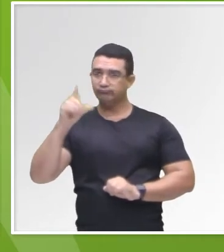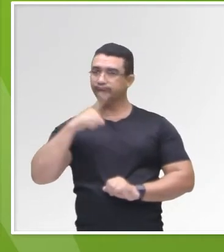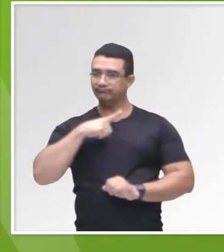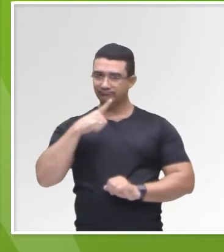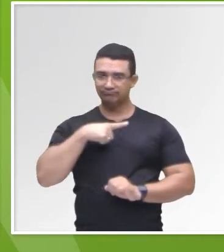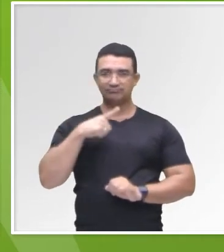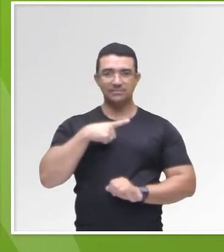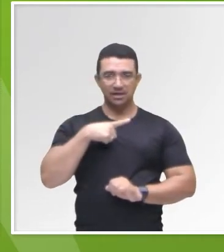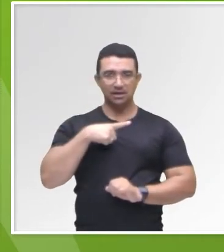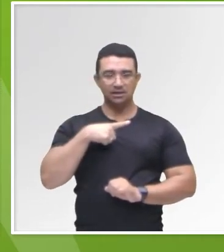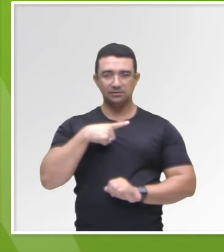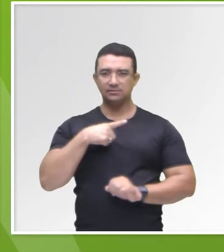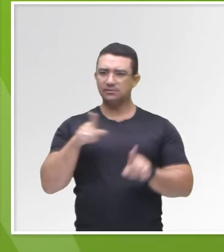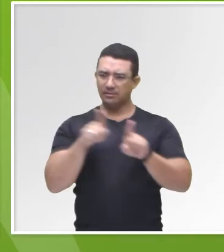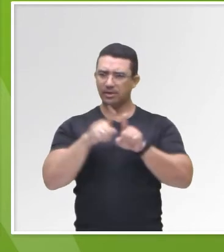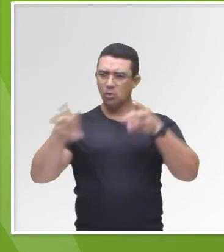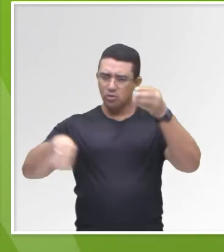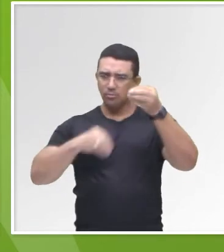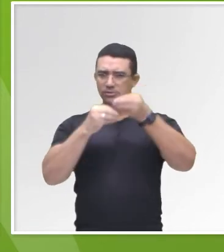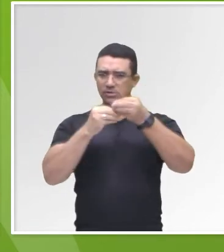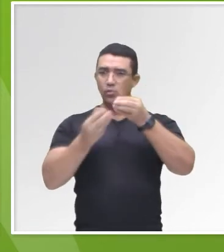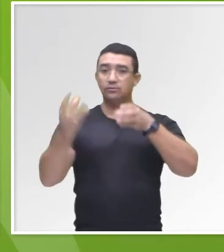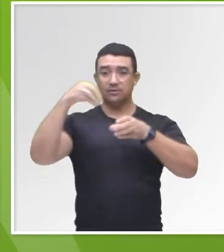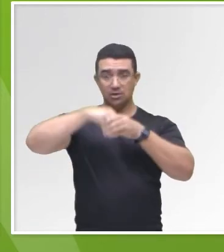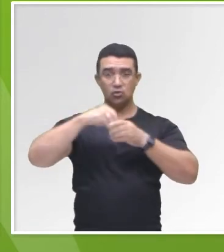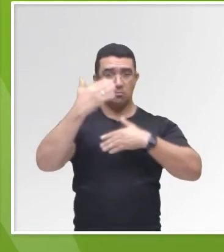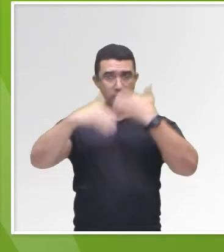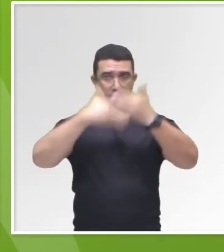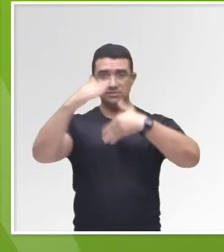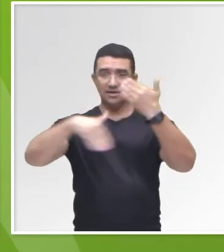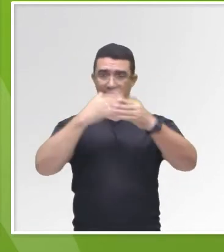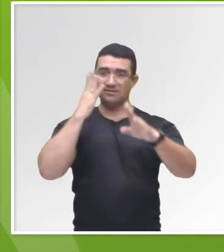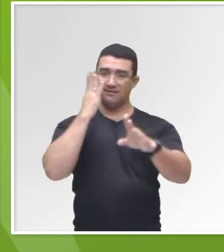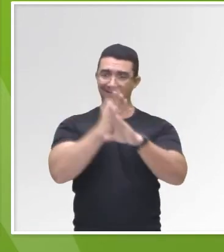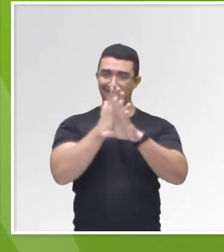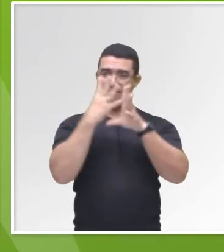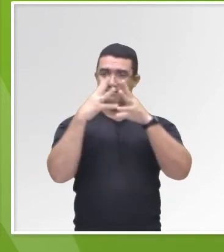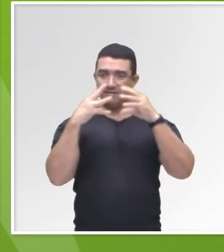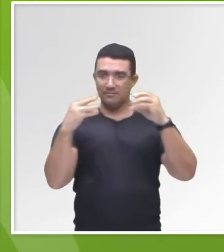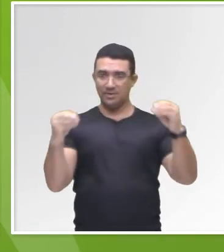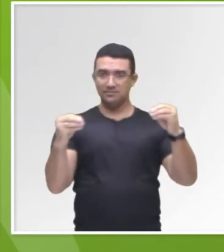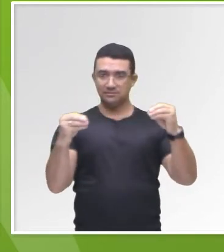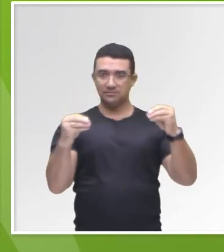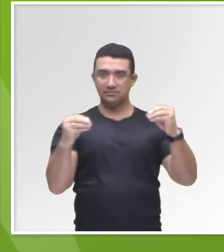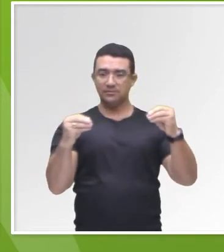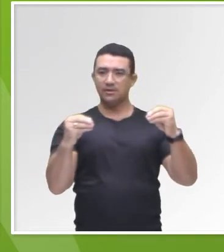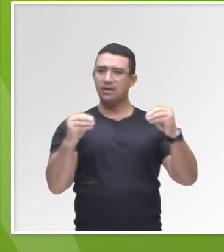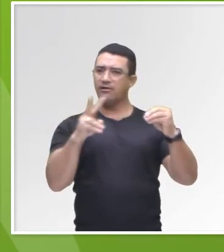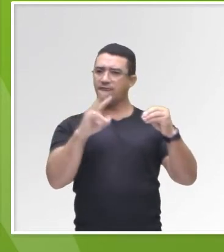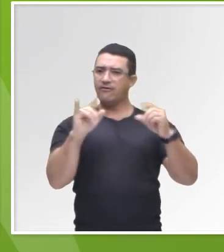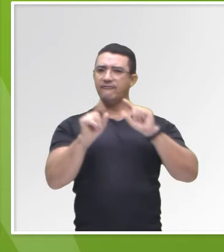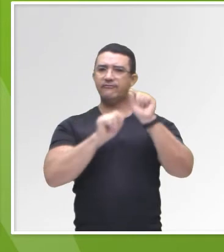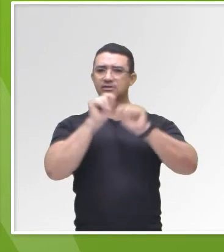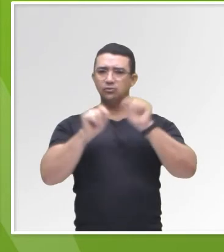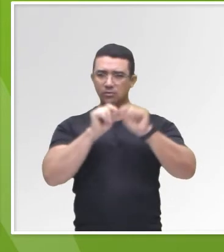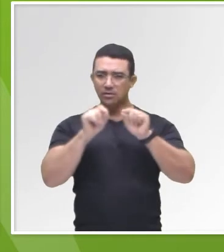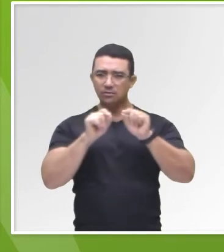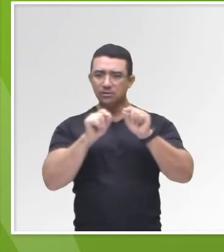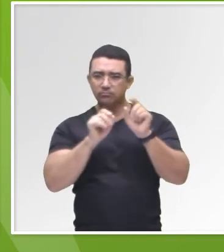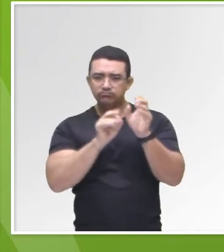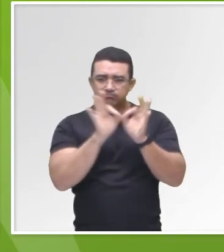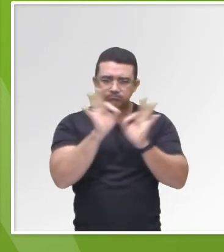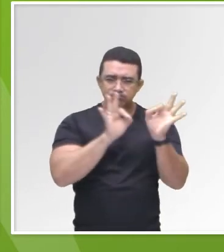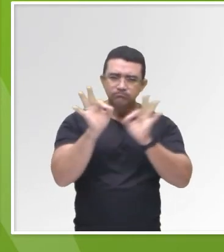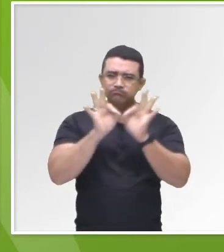nesse processo da mitose. E aí eles vão fazer como se eles estivessem ali manipulando o que acontece no interior da